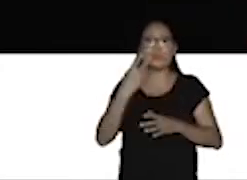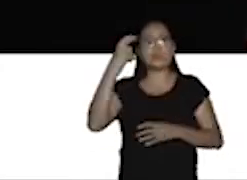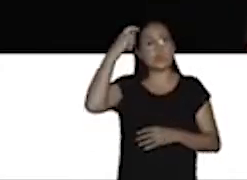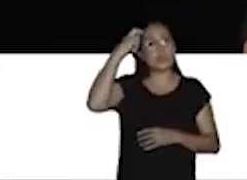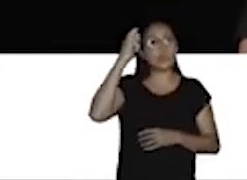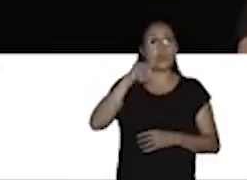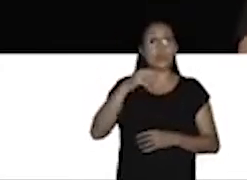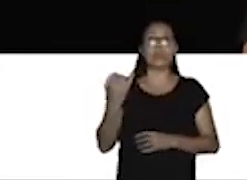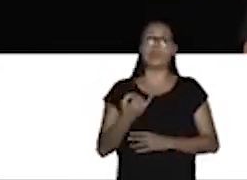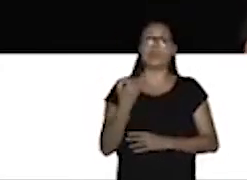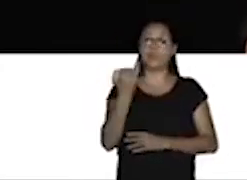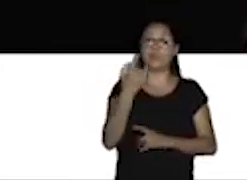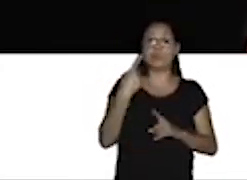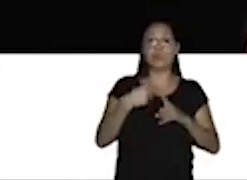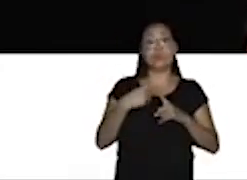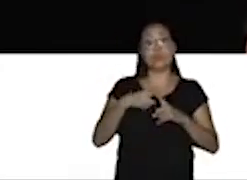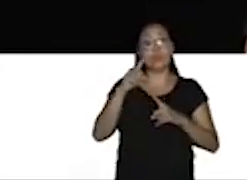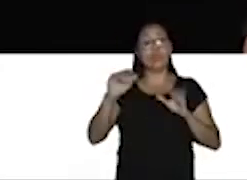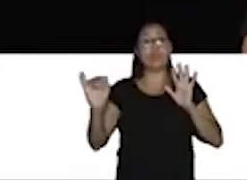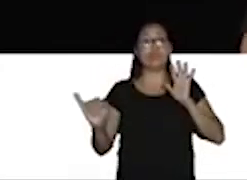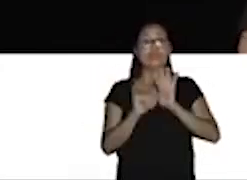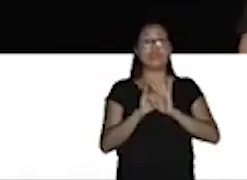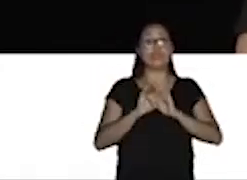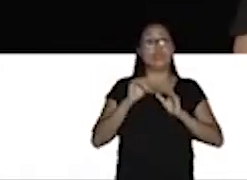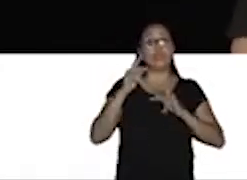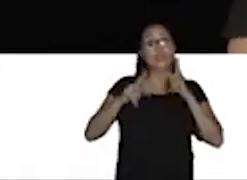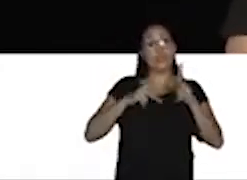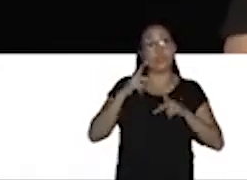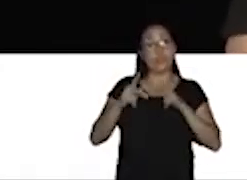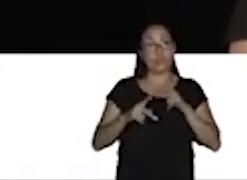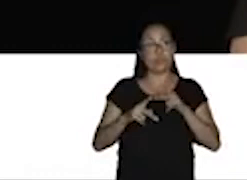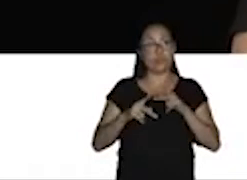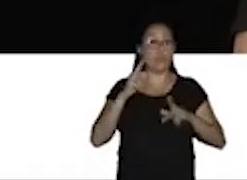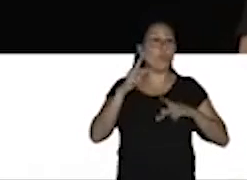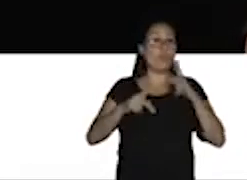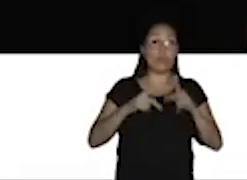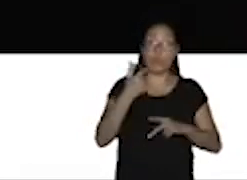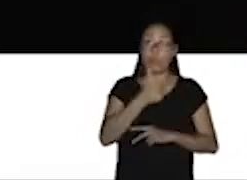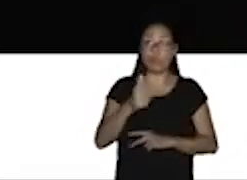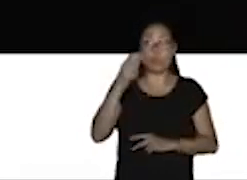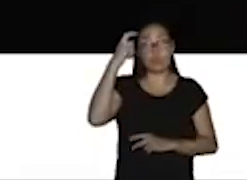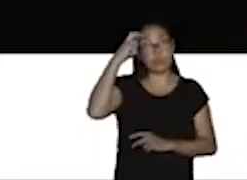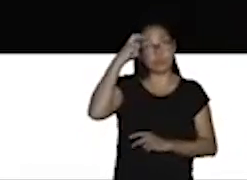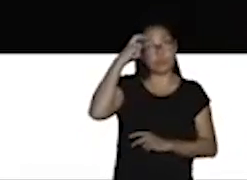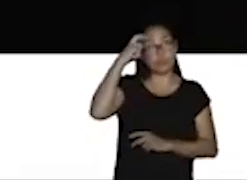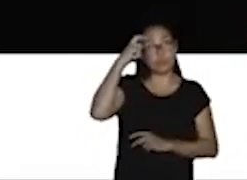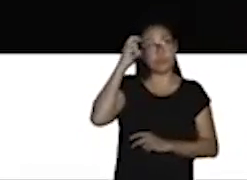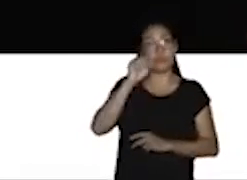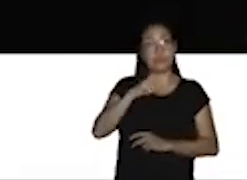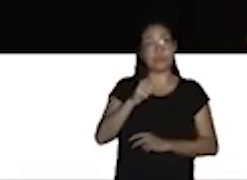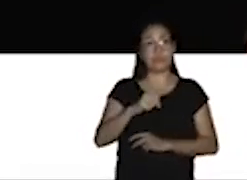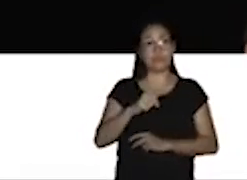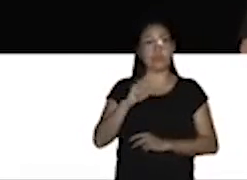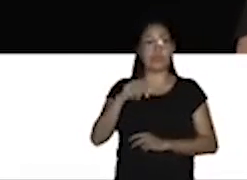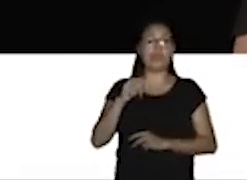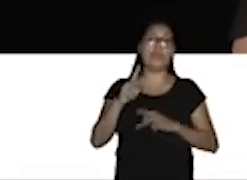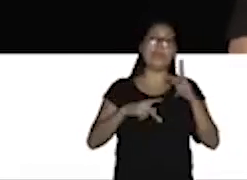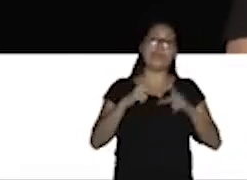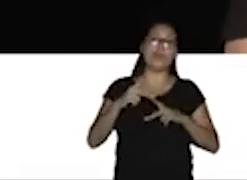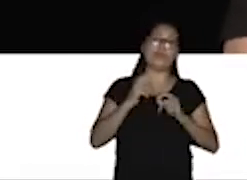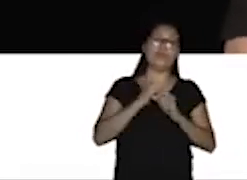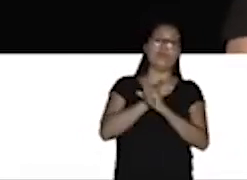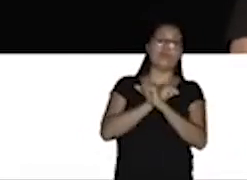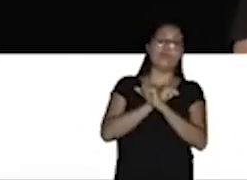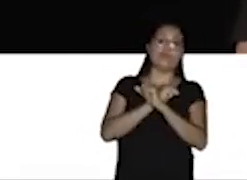é importante porque ela é a identidade de um povo. Né? Um povo sem cultura, sim, aí eu considero um povo escravo. Né?